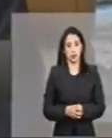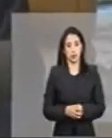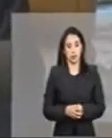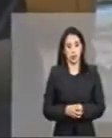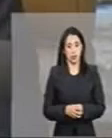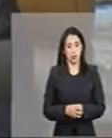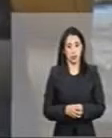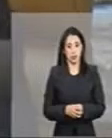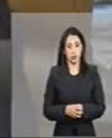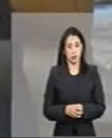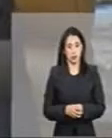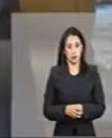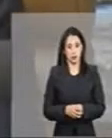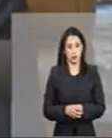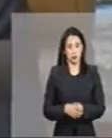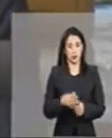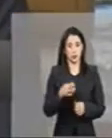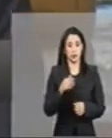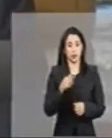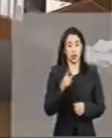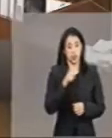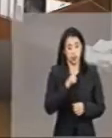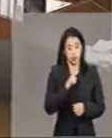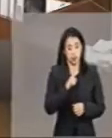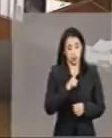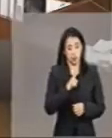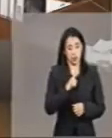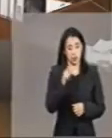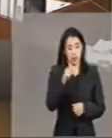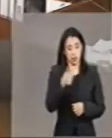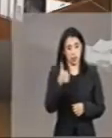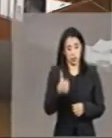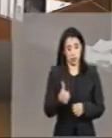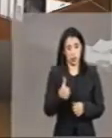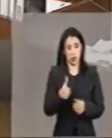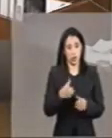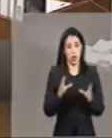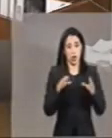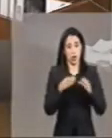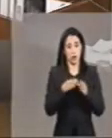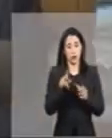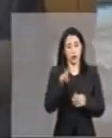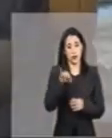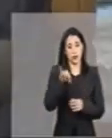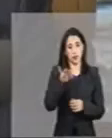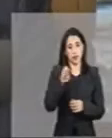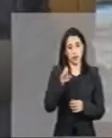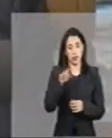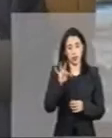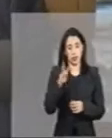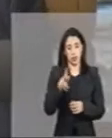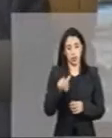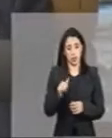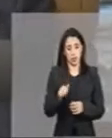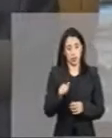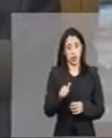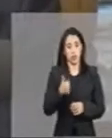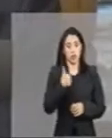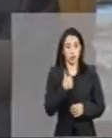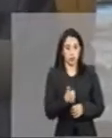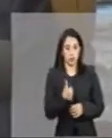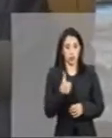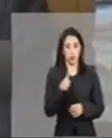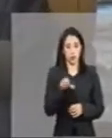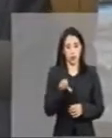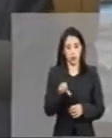de 1961, e a Convenção de Viena sobre Relações Consulares, de 1963,